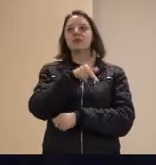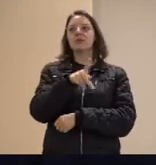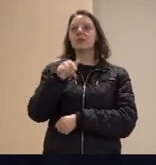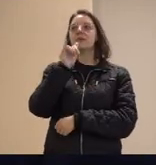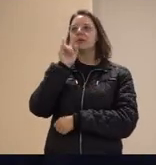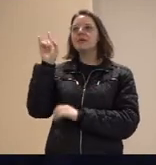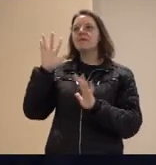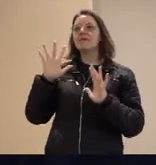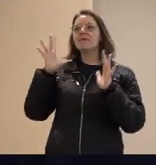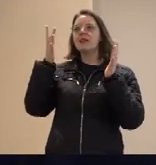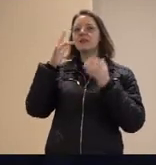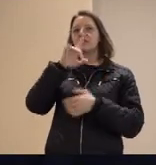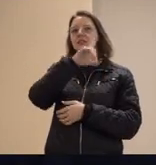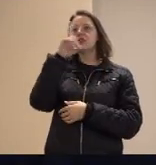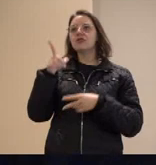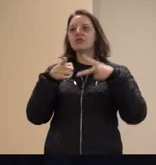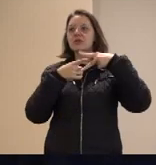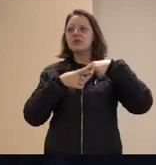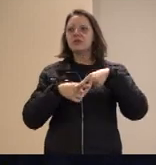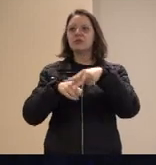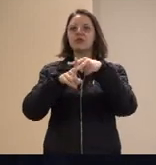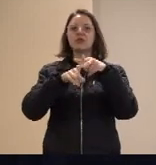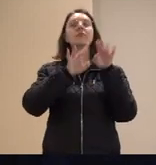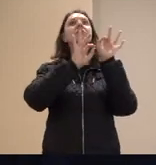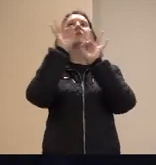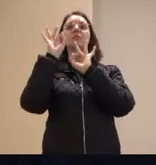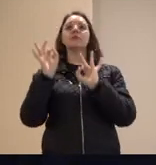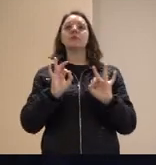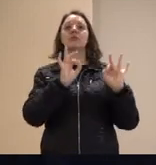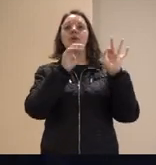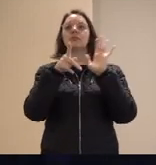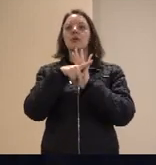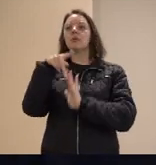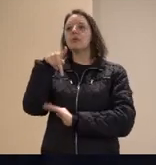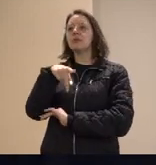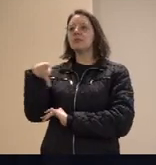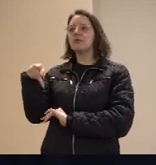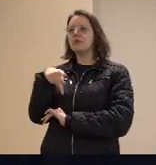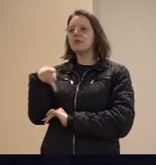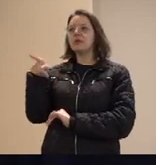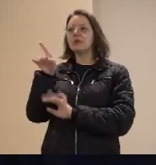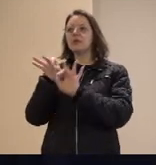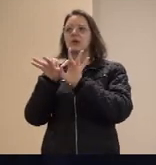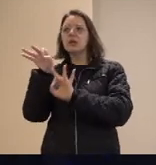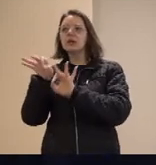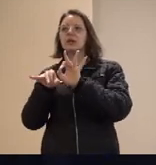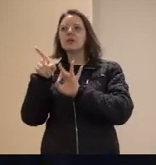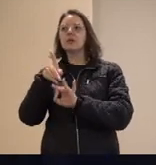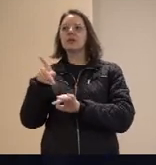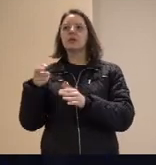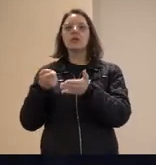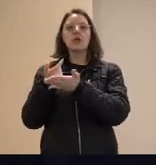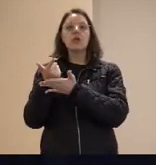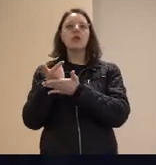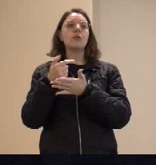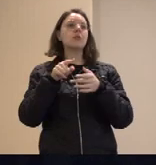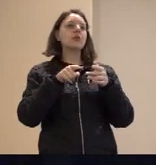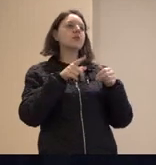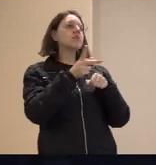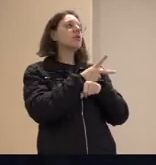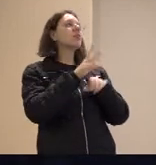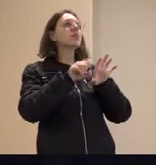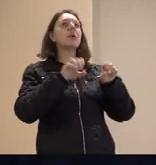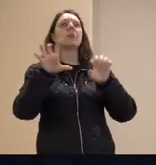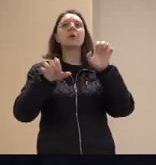exemplo, a festa de Halloween, a decoração foi toda das educadoras. Elas organizam, elas compram, elas vão atrás, elas